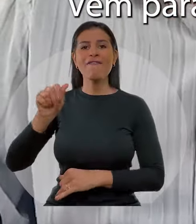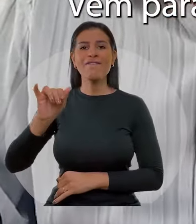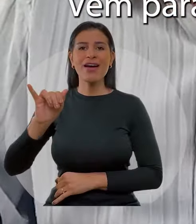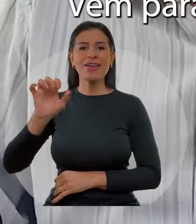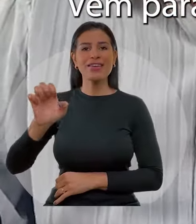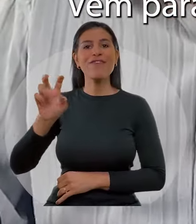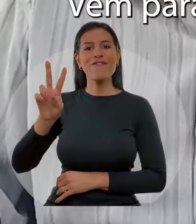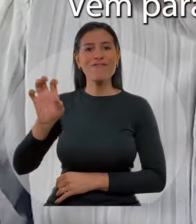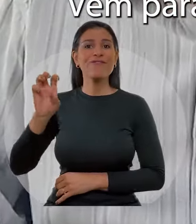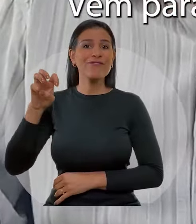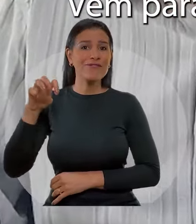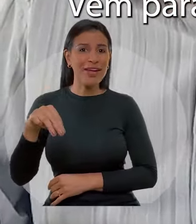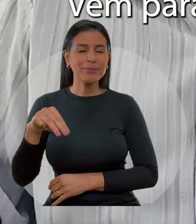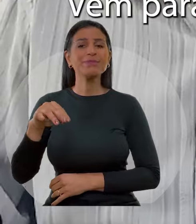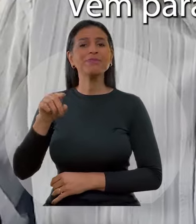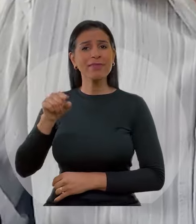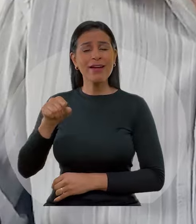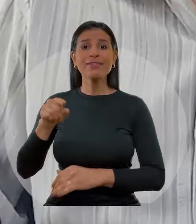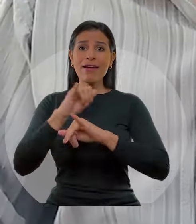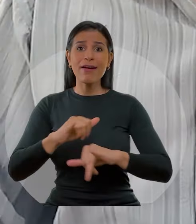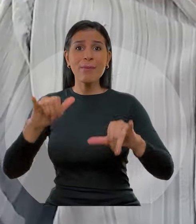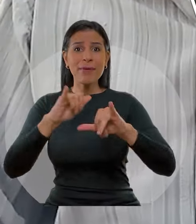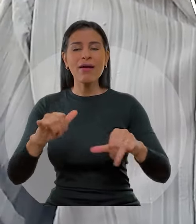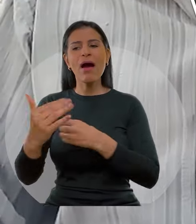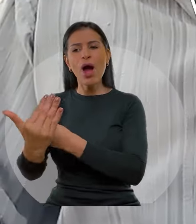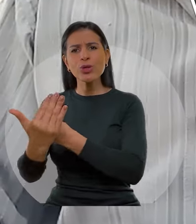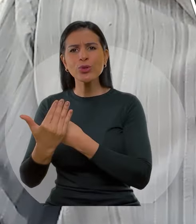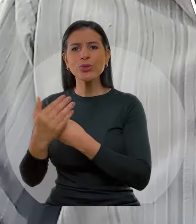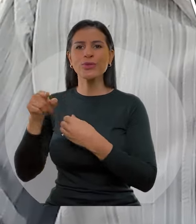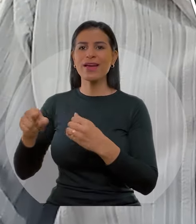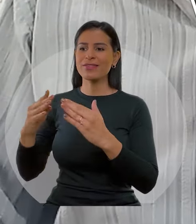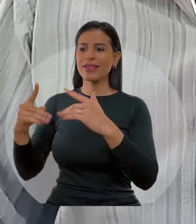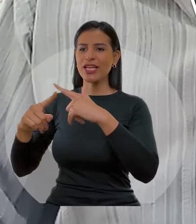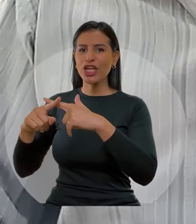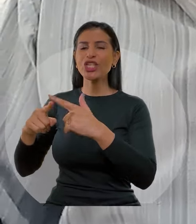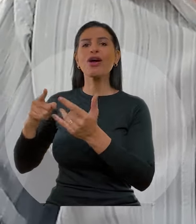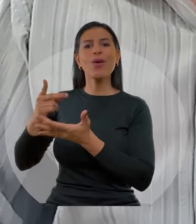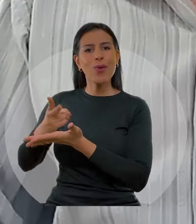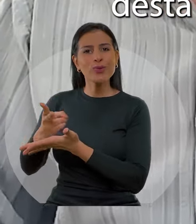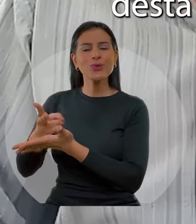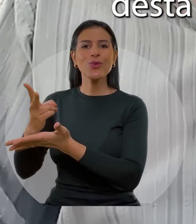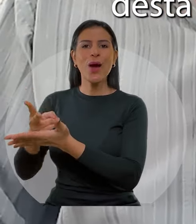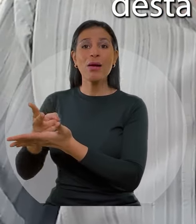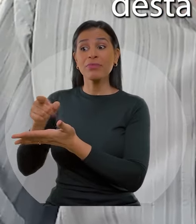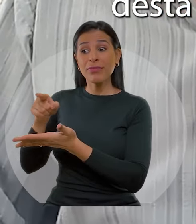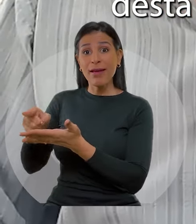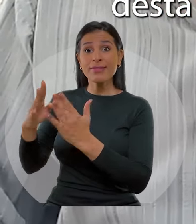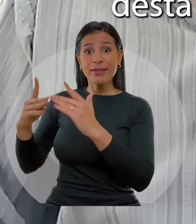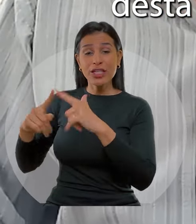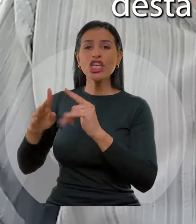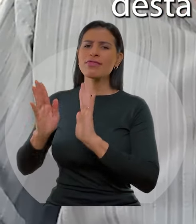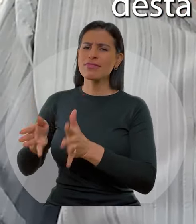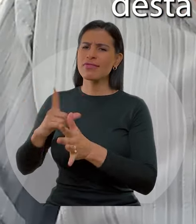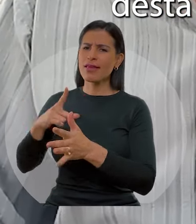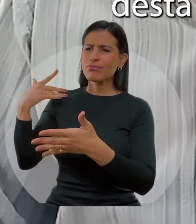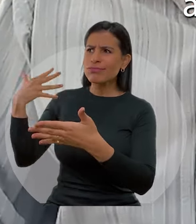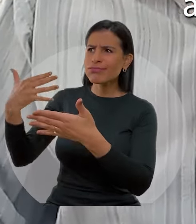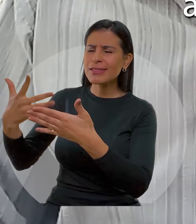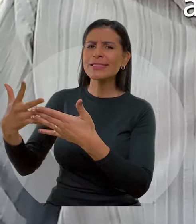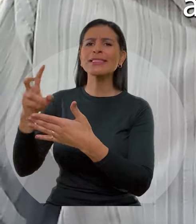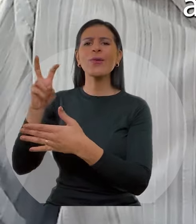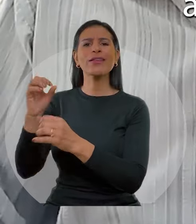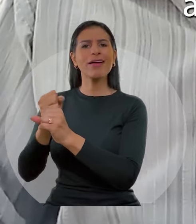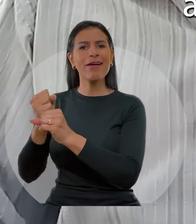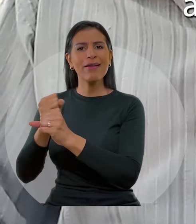pela campanha Vai e Vem para sobreviver. A campanha Vai e Vem nos auxilia na sobrevivência desta paróquia que